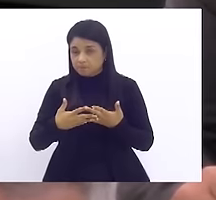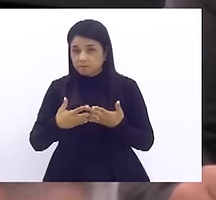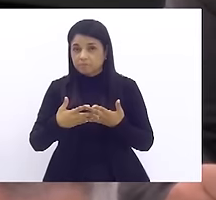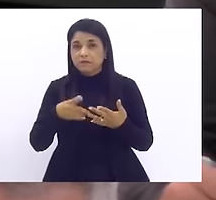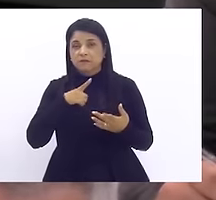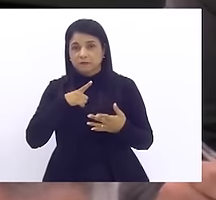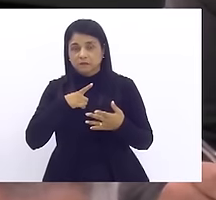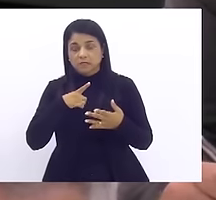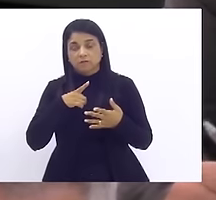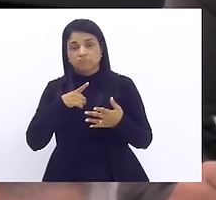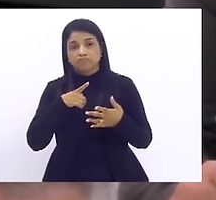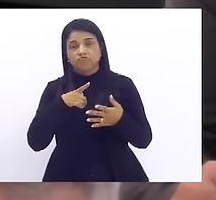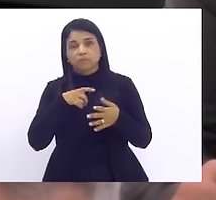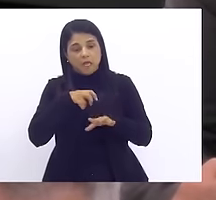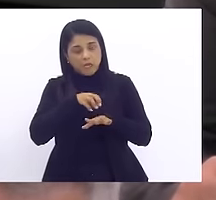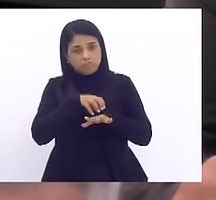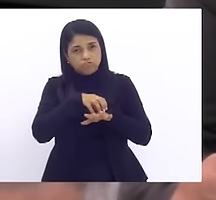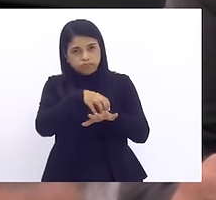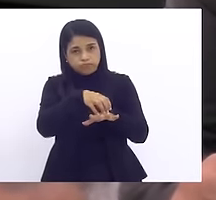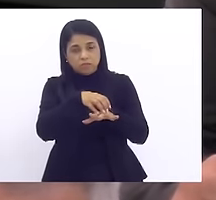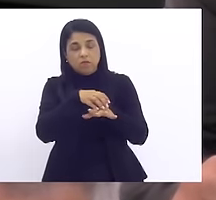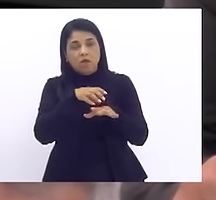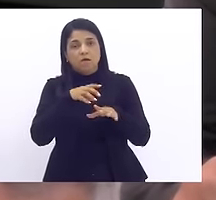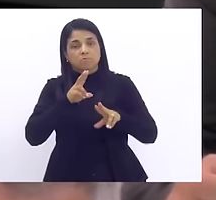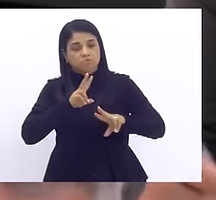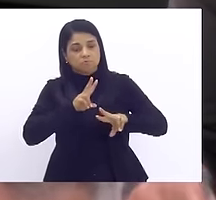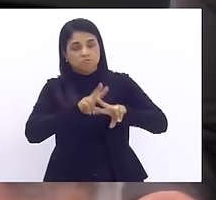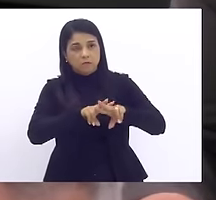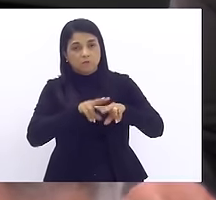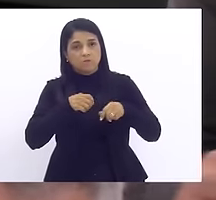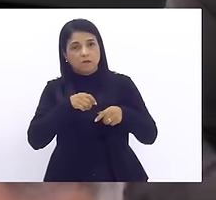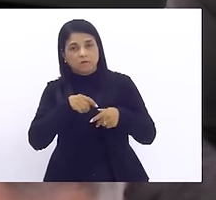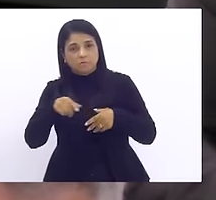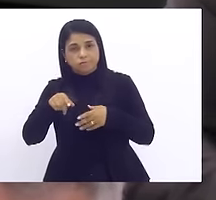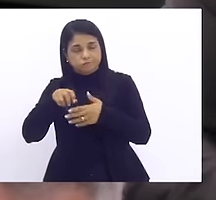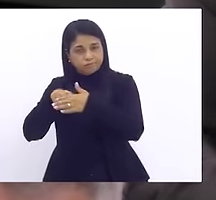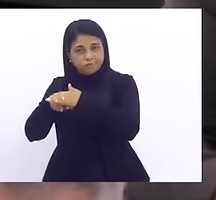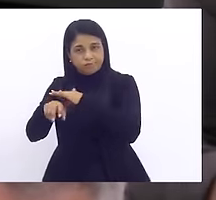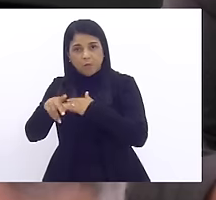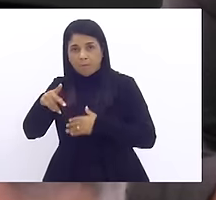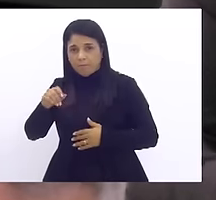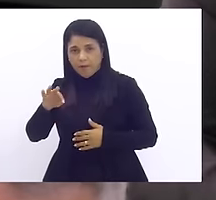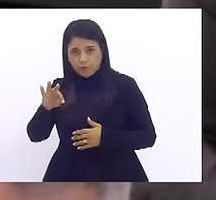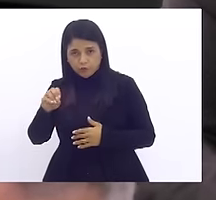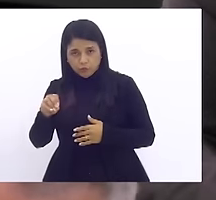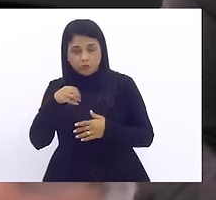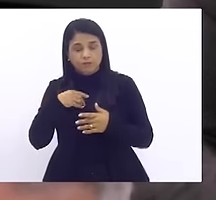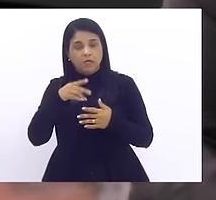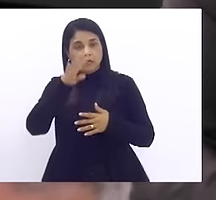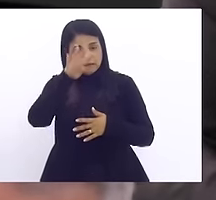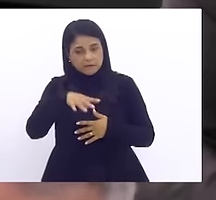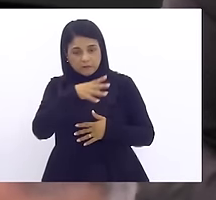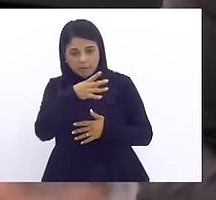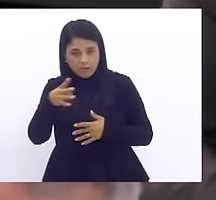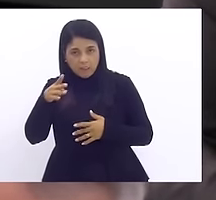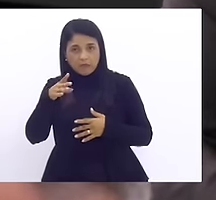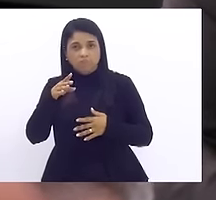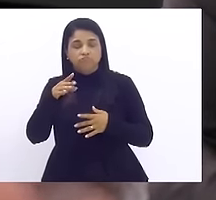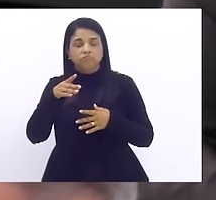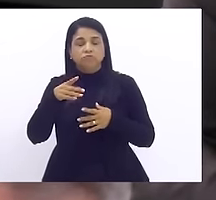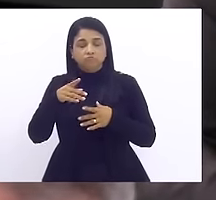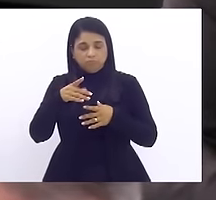veículo apreendido e levado ao Pátio cobra de acordo com a tabela estabelecida pela secretaria de fazenda a tabela